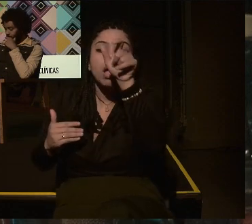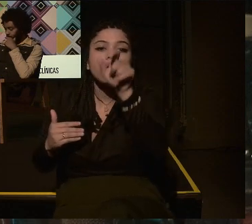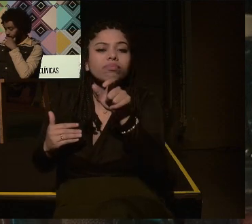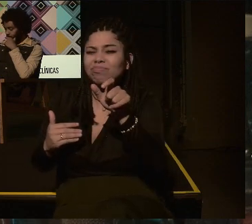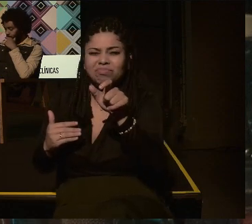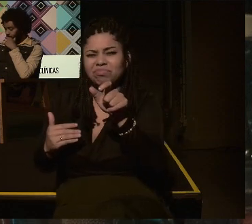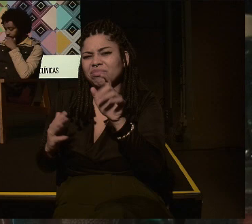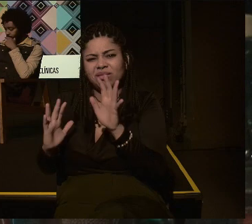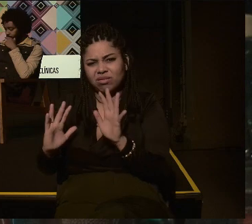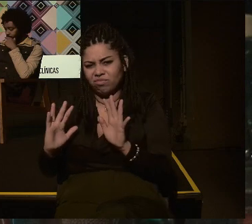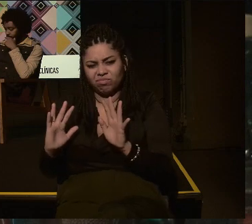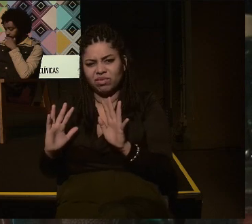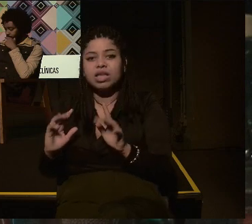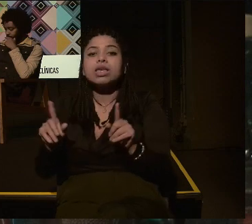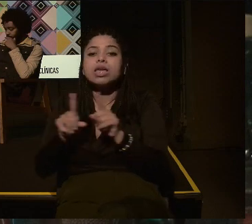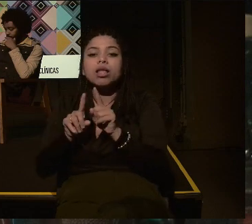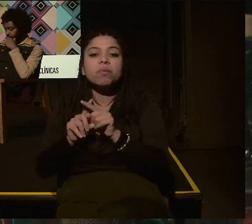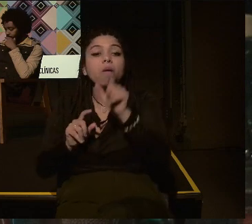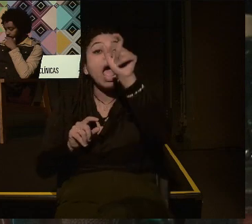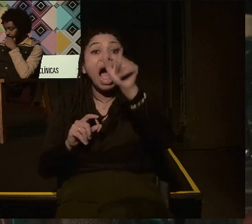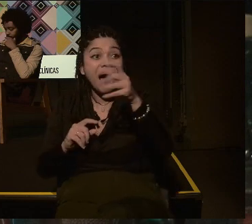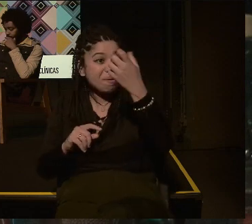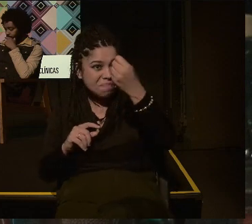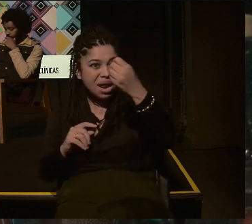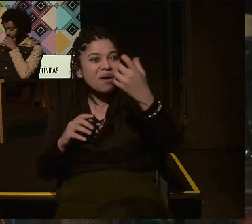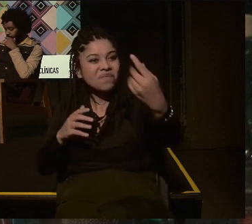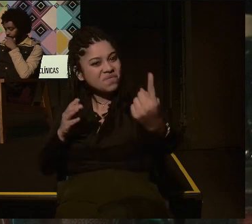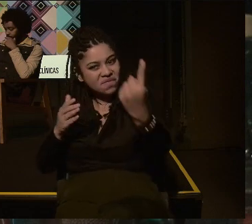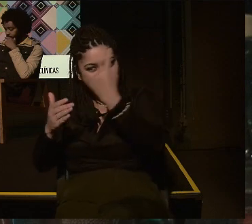muito menos lacração.